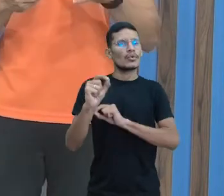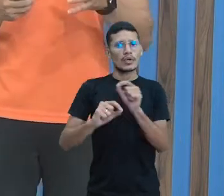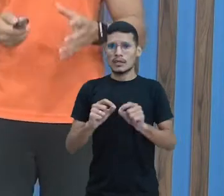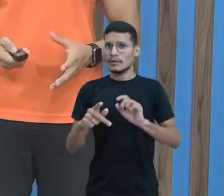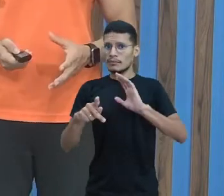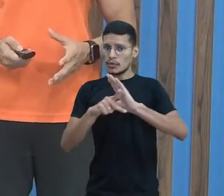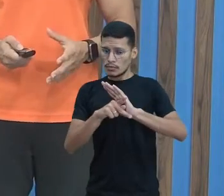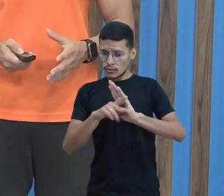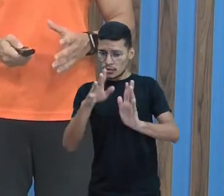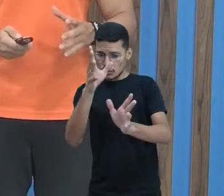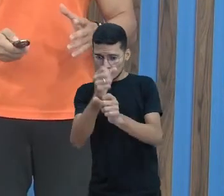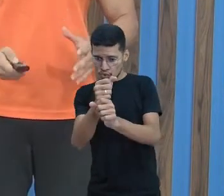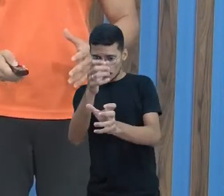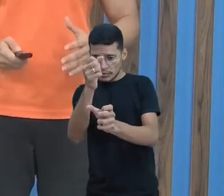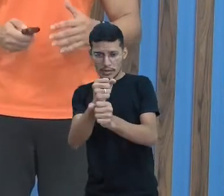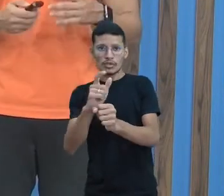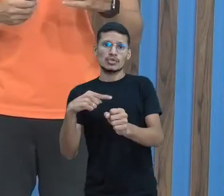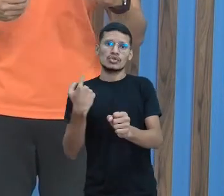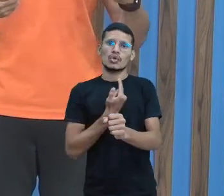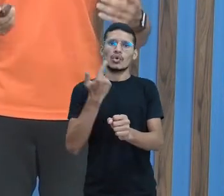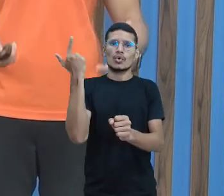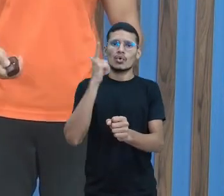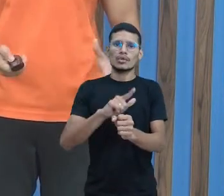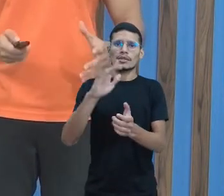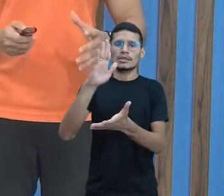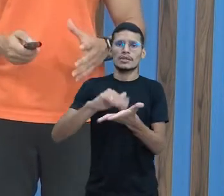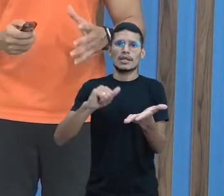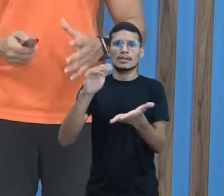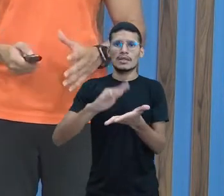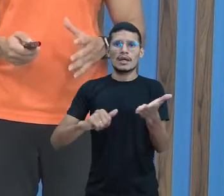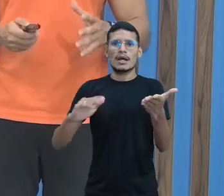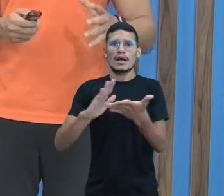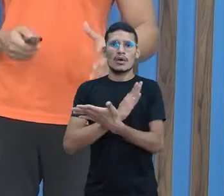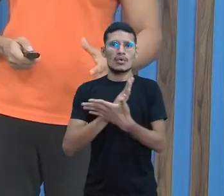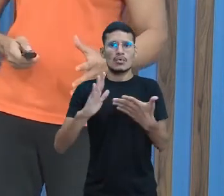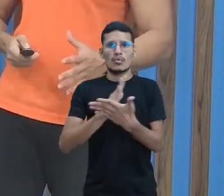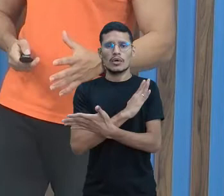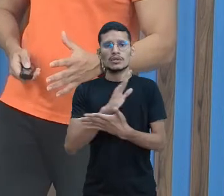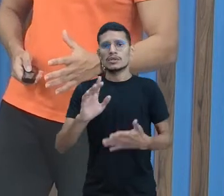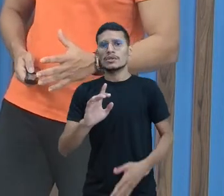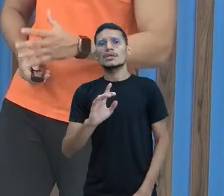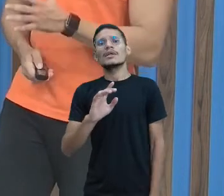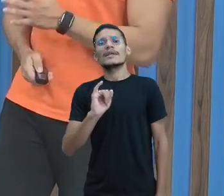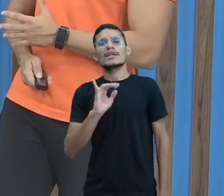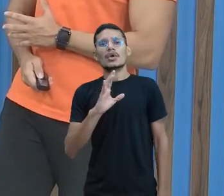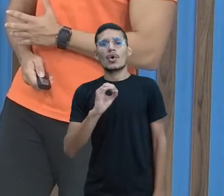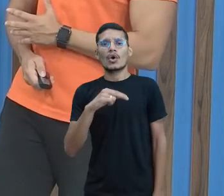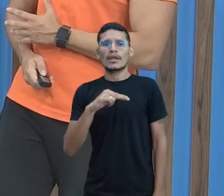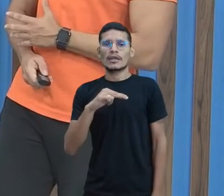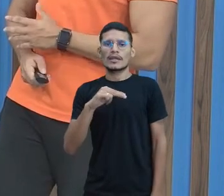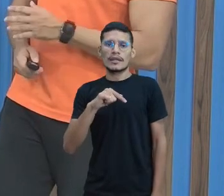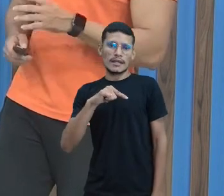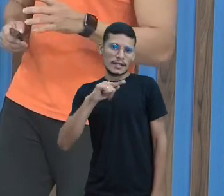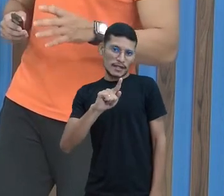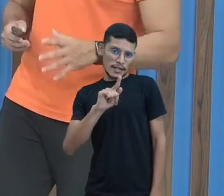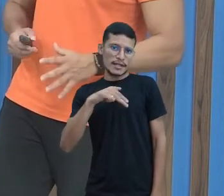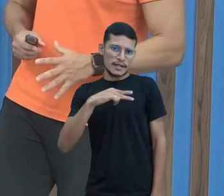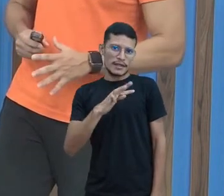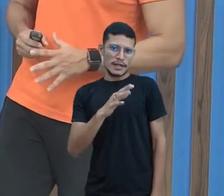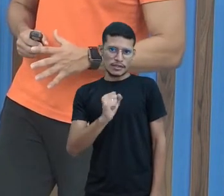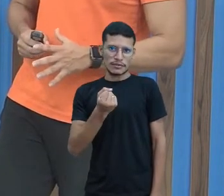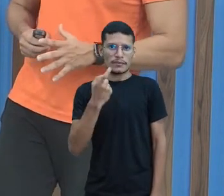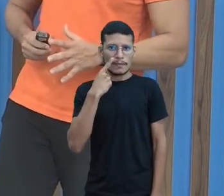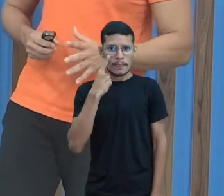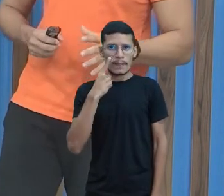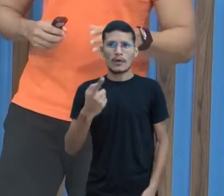gente efetue essa soma, a gente consiga eliminar uma das incógnitas, certo? Como já foi falado aqui. Então,